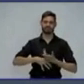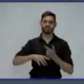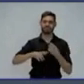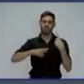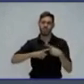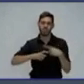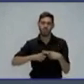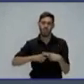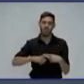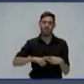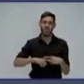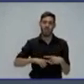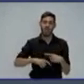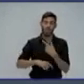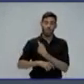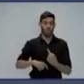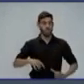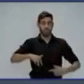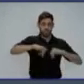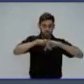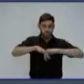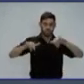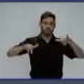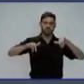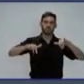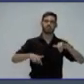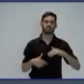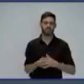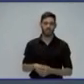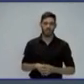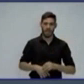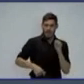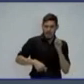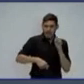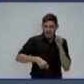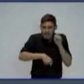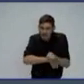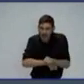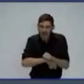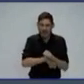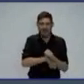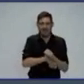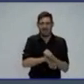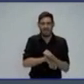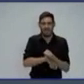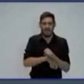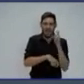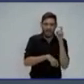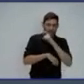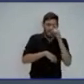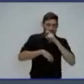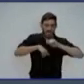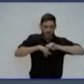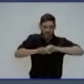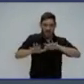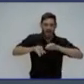máquina governamental de propaganda. Assim que pararem de circular as mentiras,